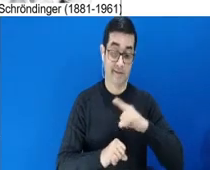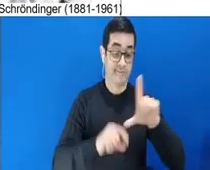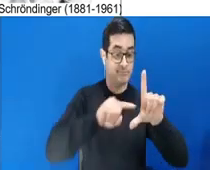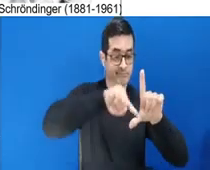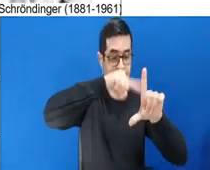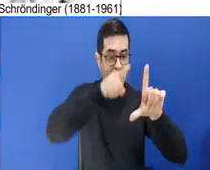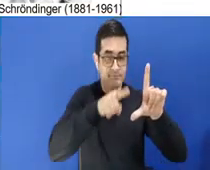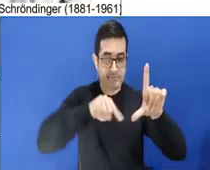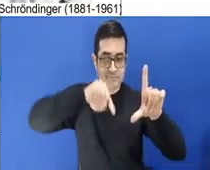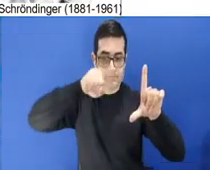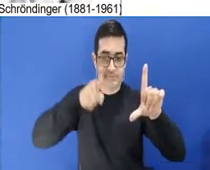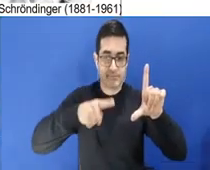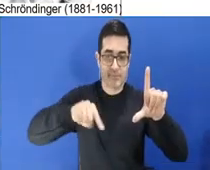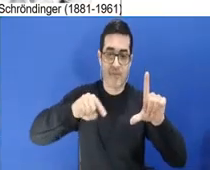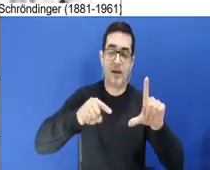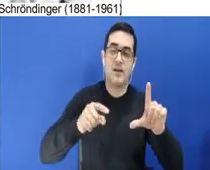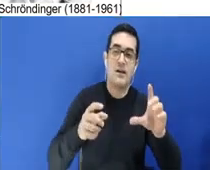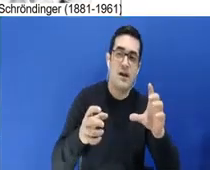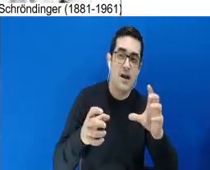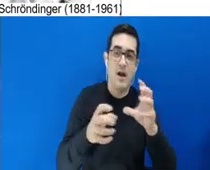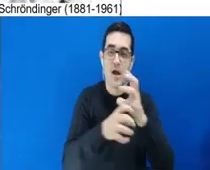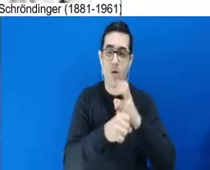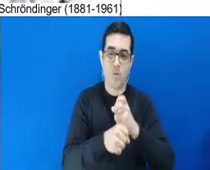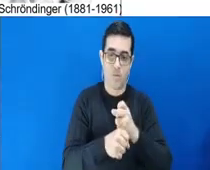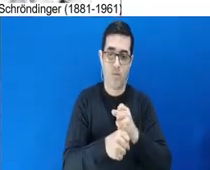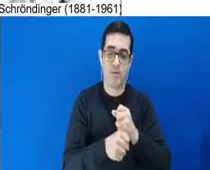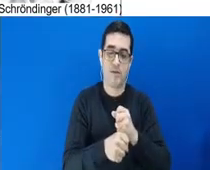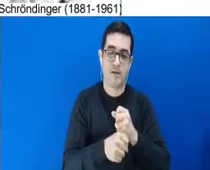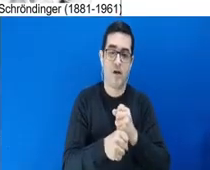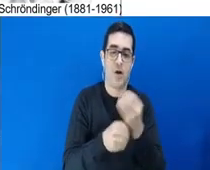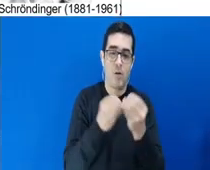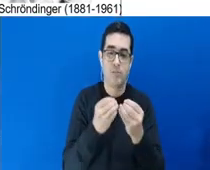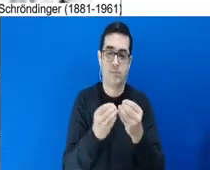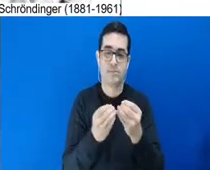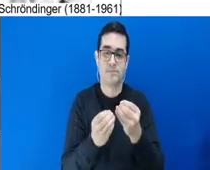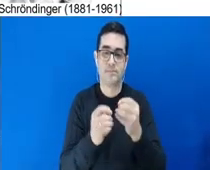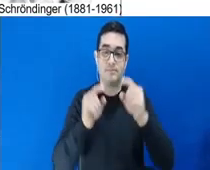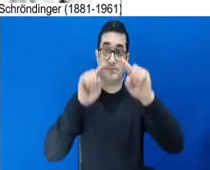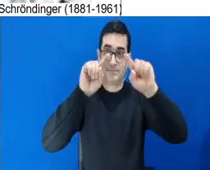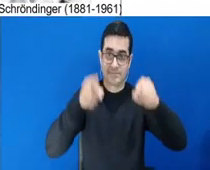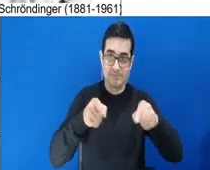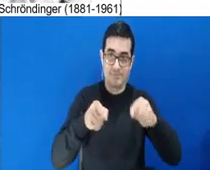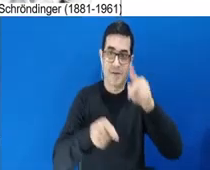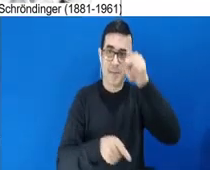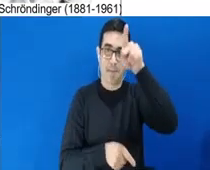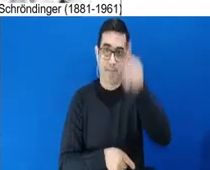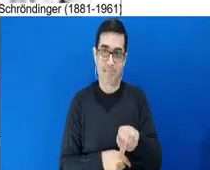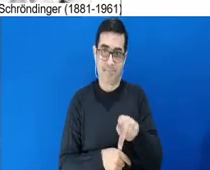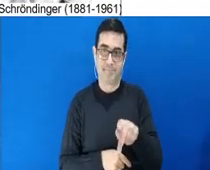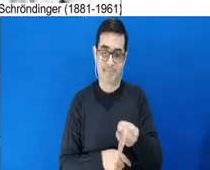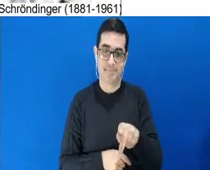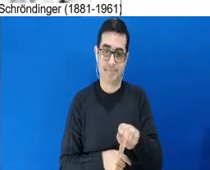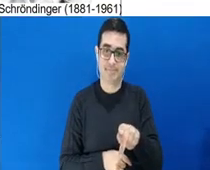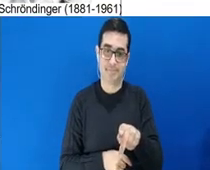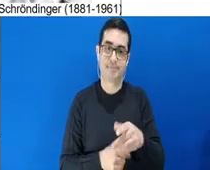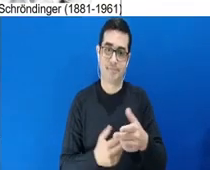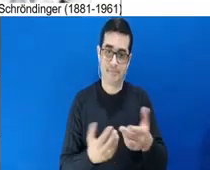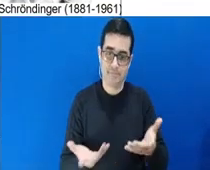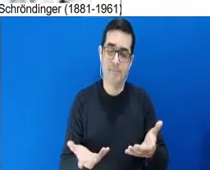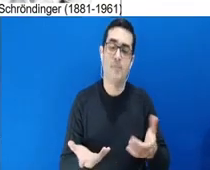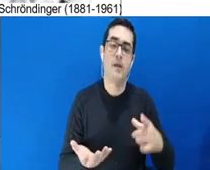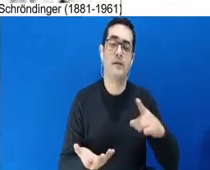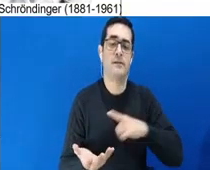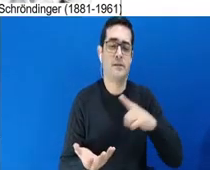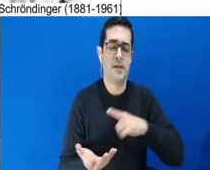psi, essas características. Só que essa característica, para nós, ela tem efeito,